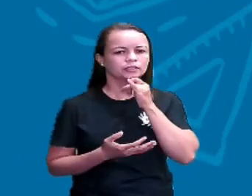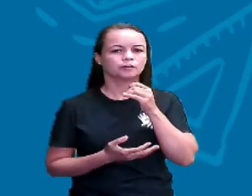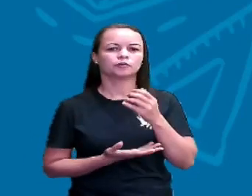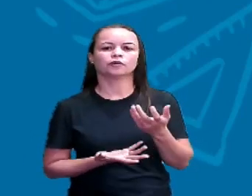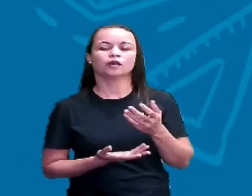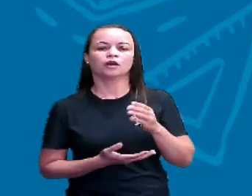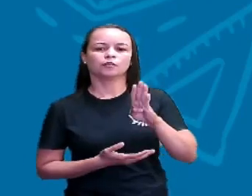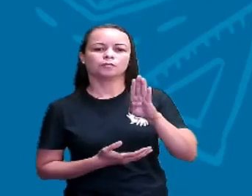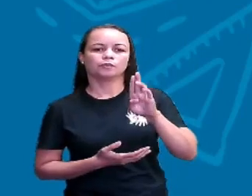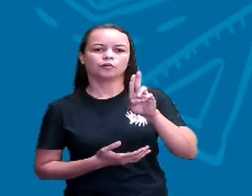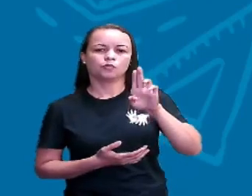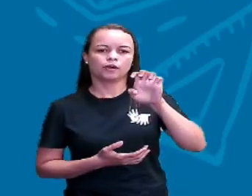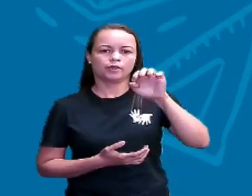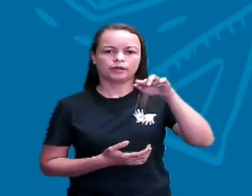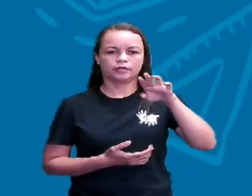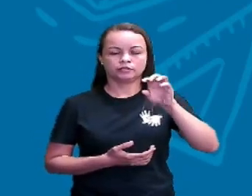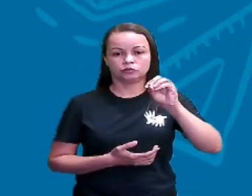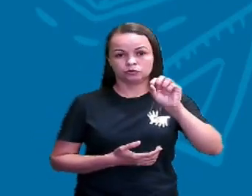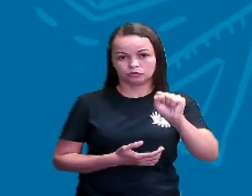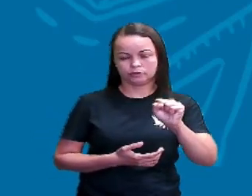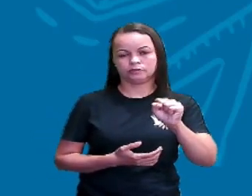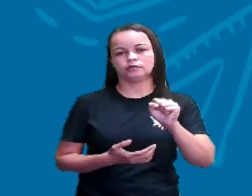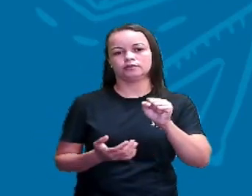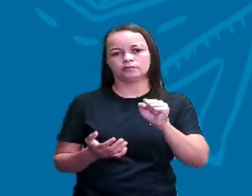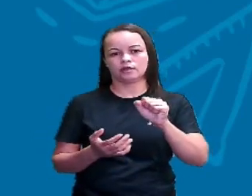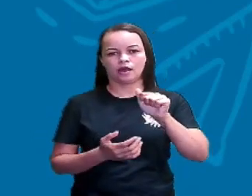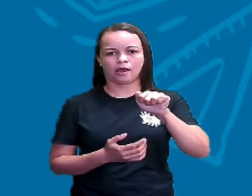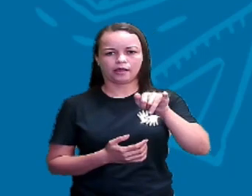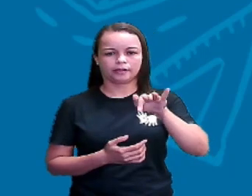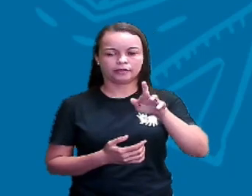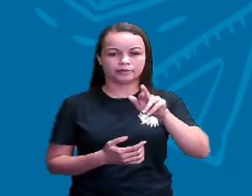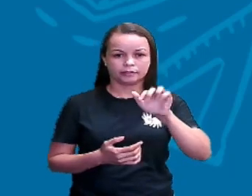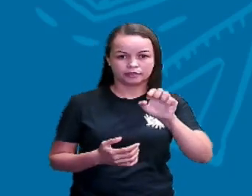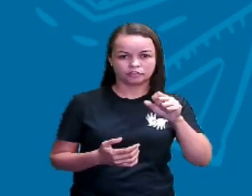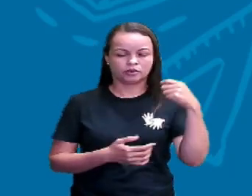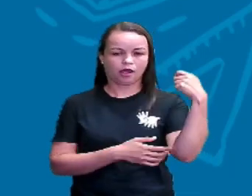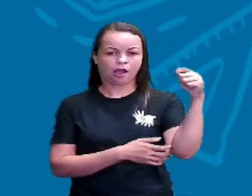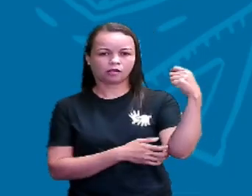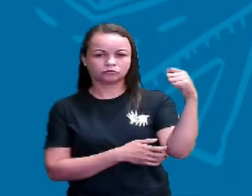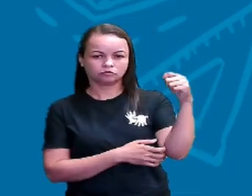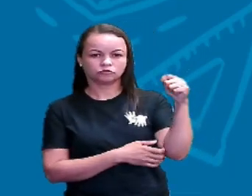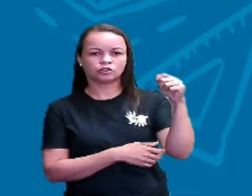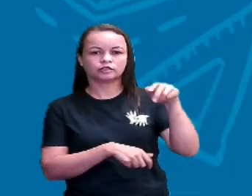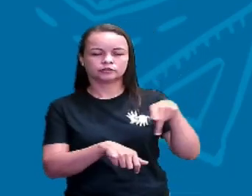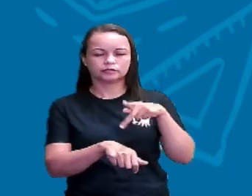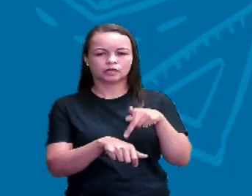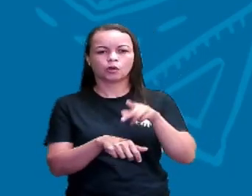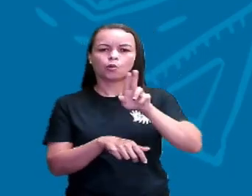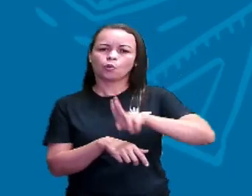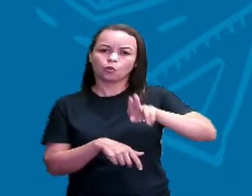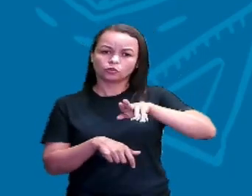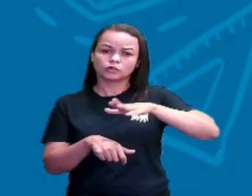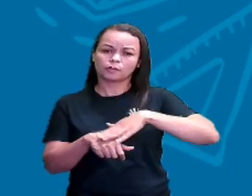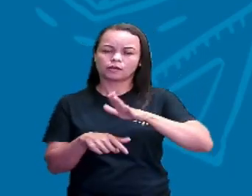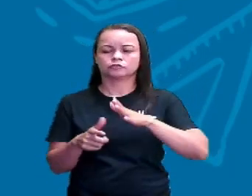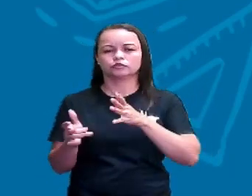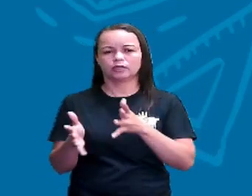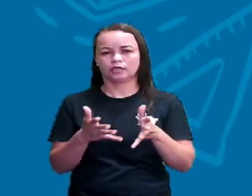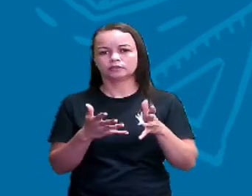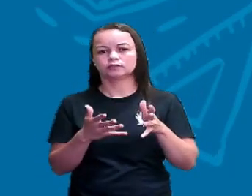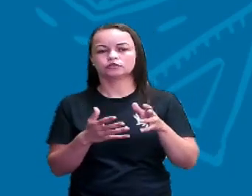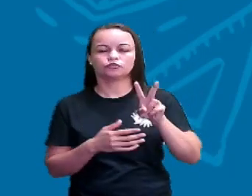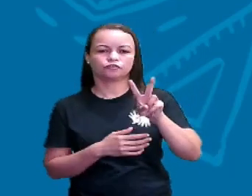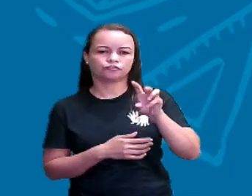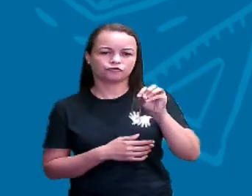da Argentina, em Montevideo, capital do Uruguai, se usa bastante o vos no lugar do